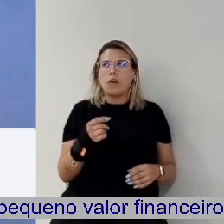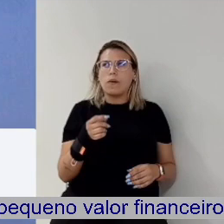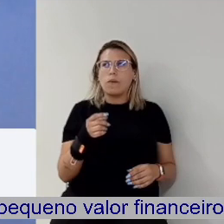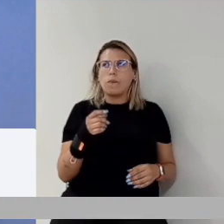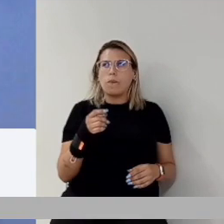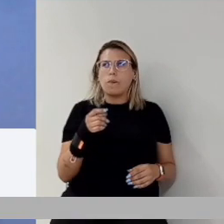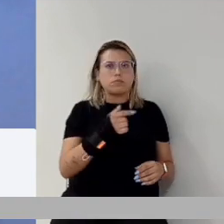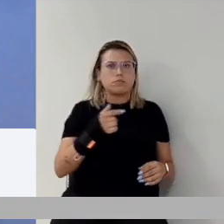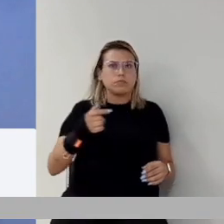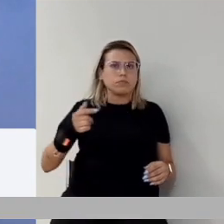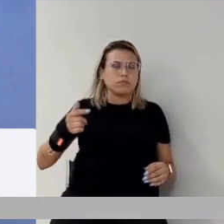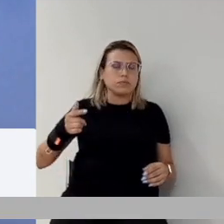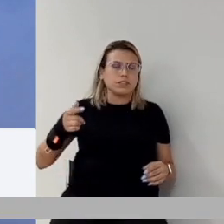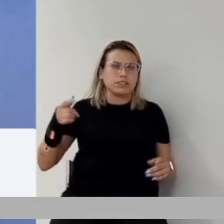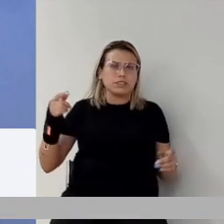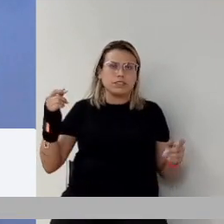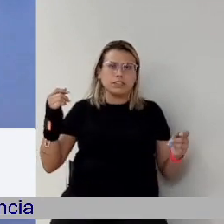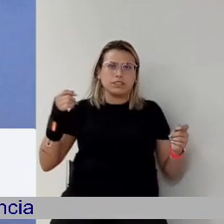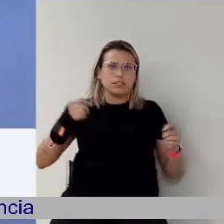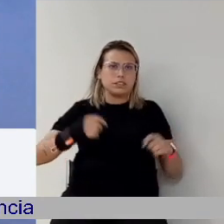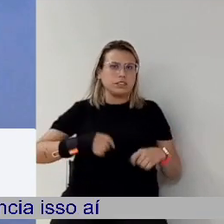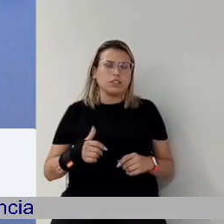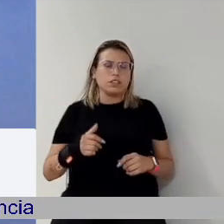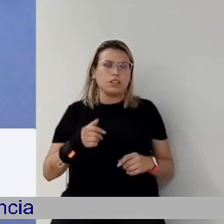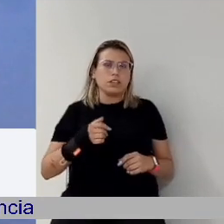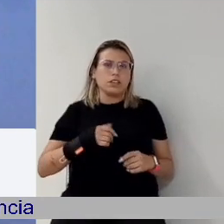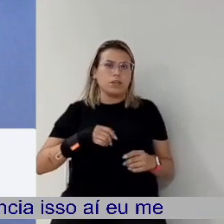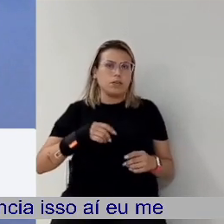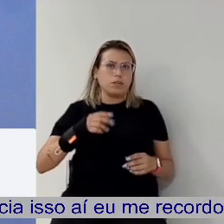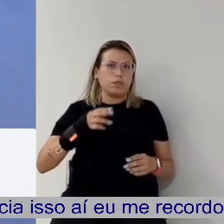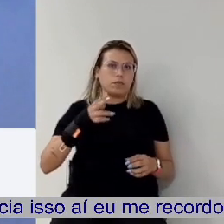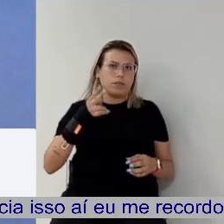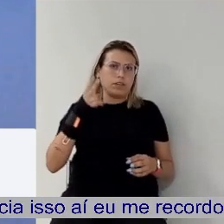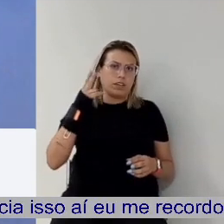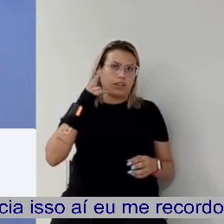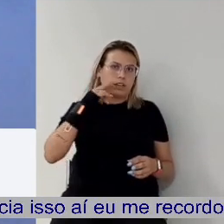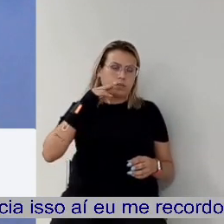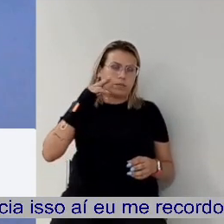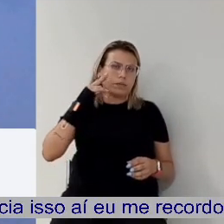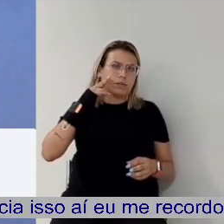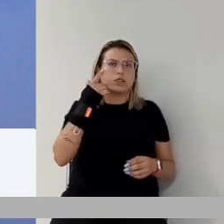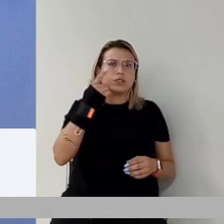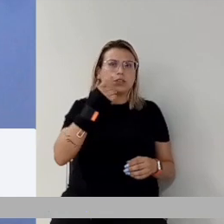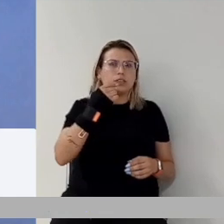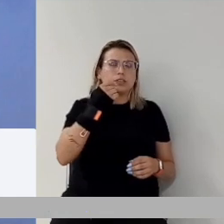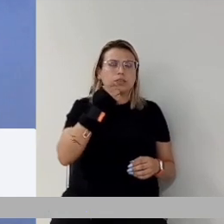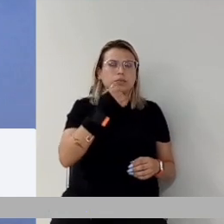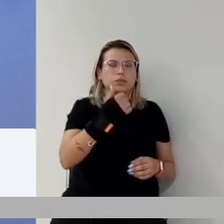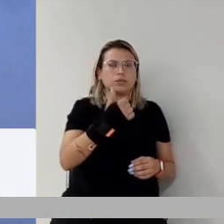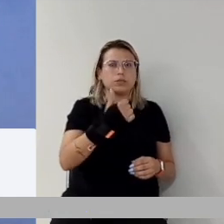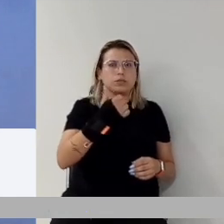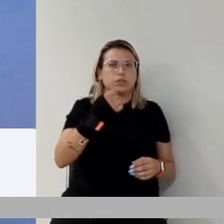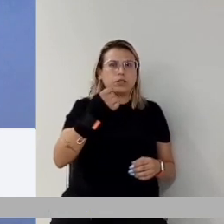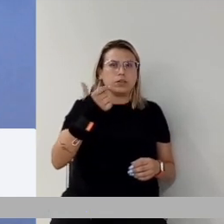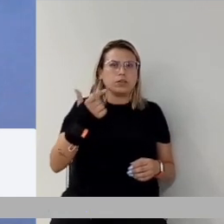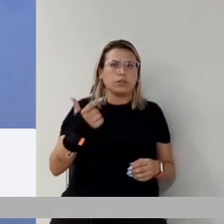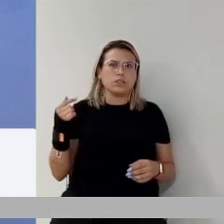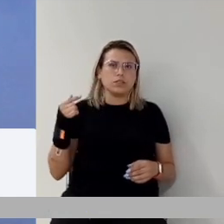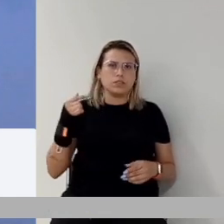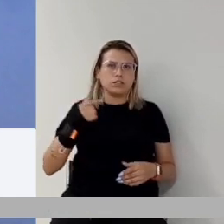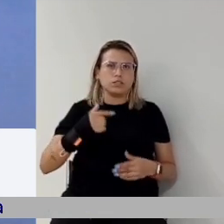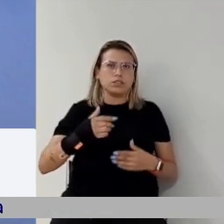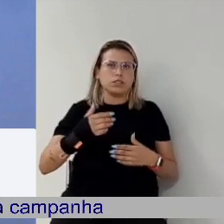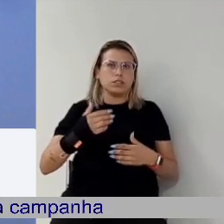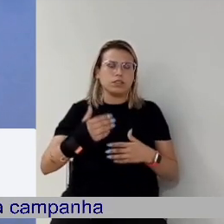mas não tem a dimensão da importância disso aí eu me recordo ne kandy no ano 2012 quando eu caminhava na